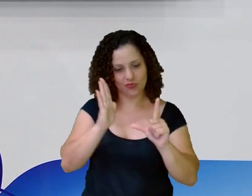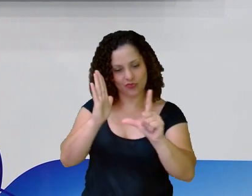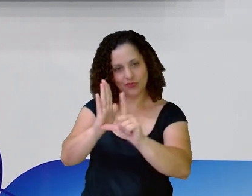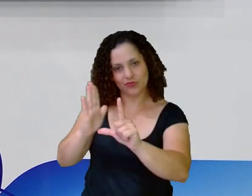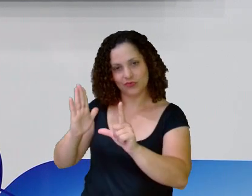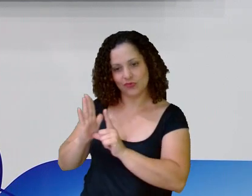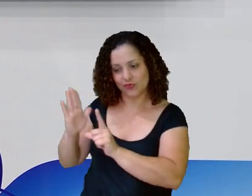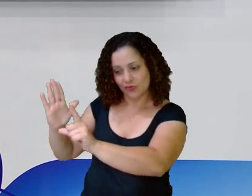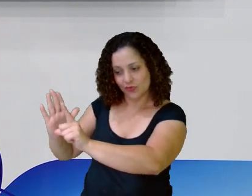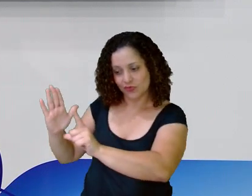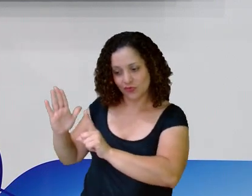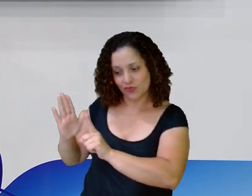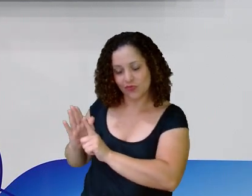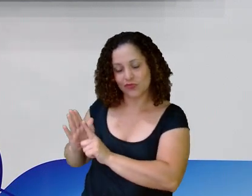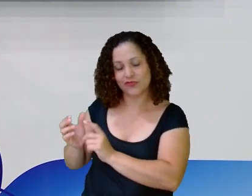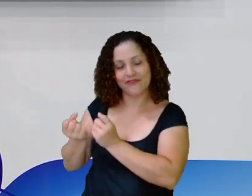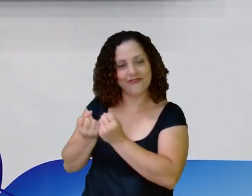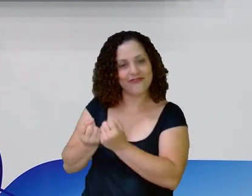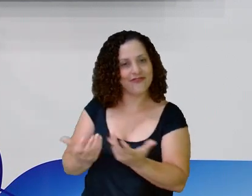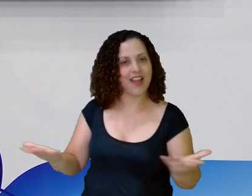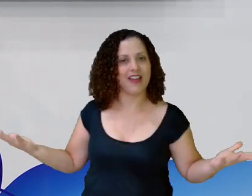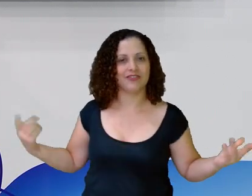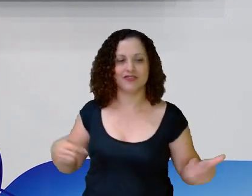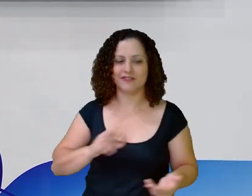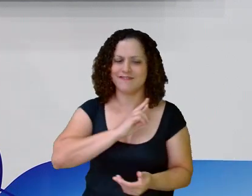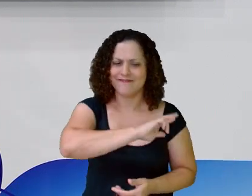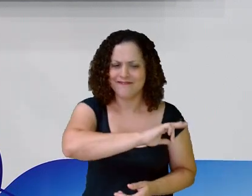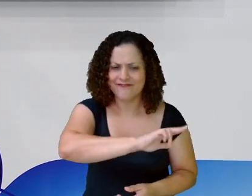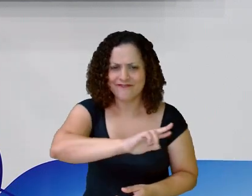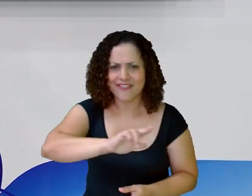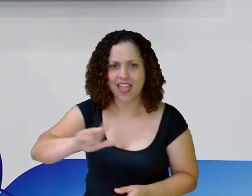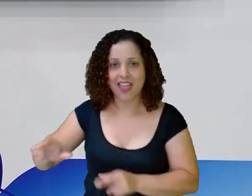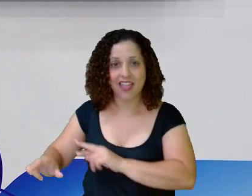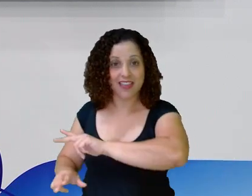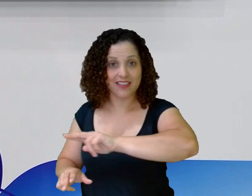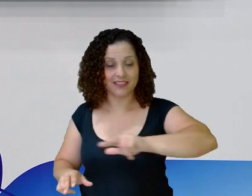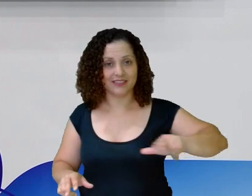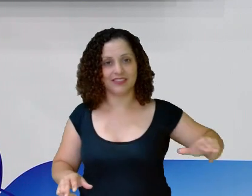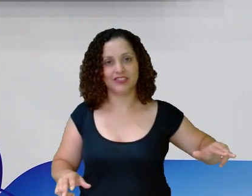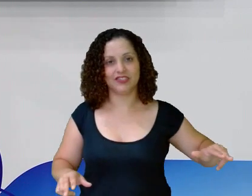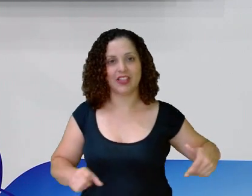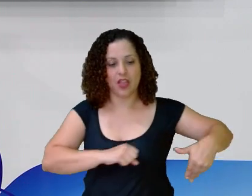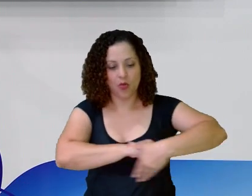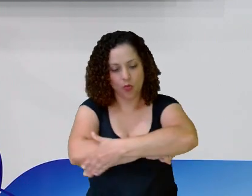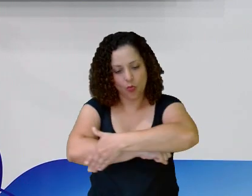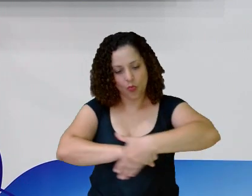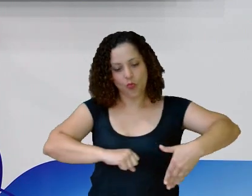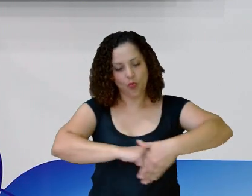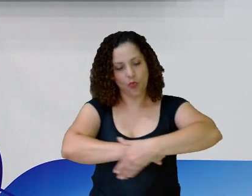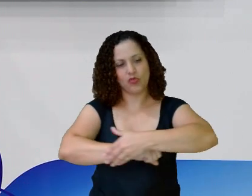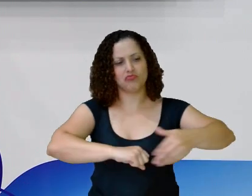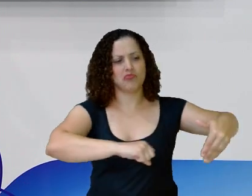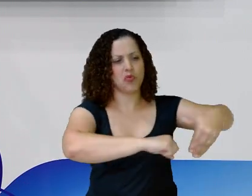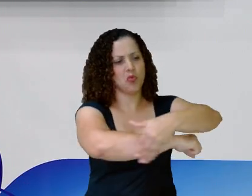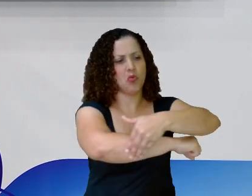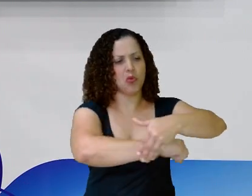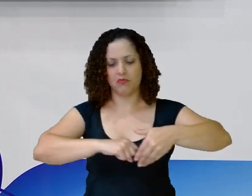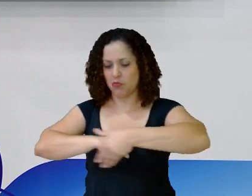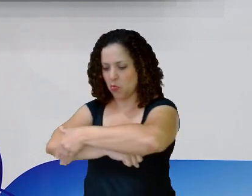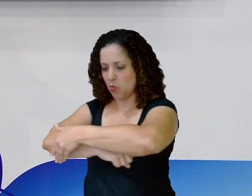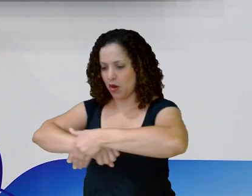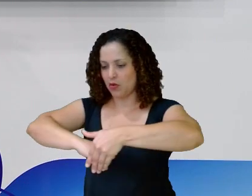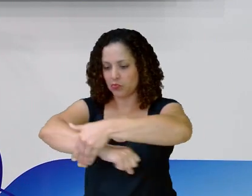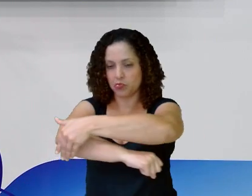comércios de várias áreas diferentes, separados ou em ruas específicas ou até nos